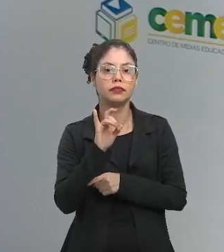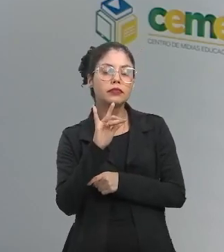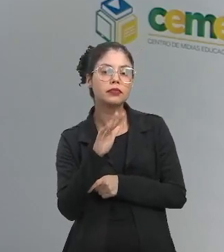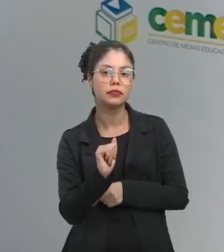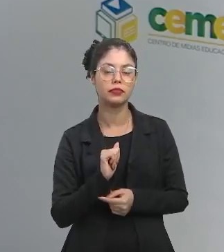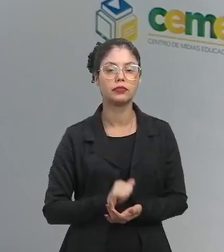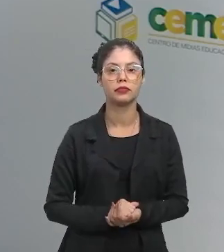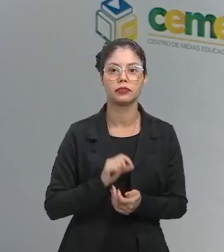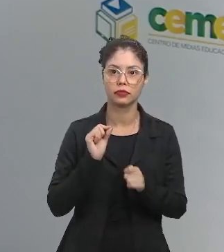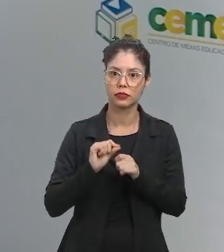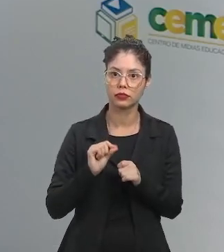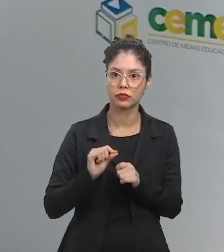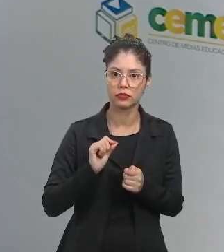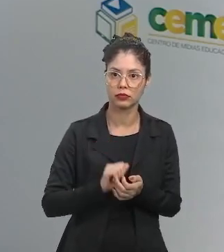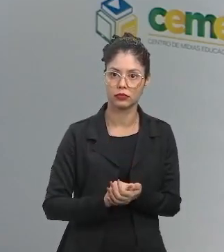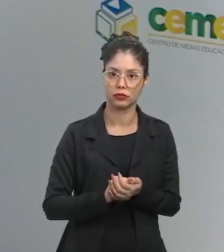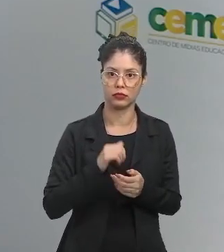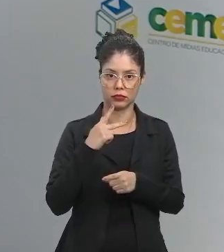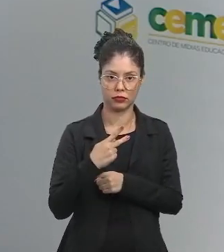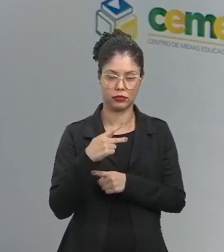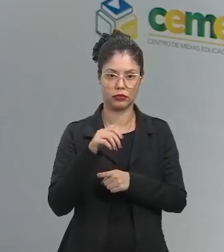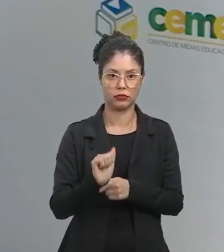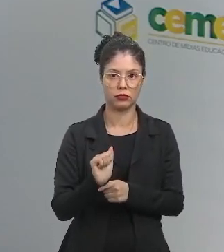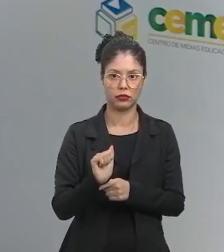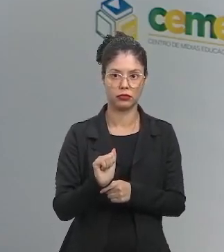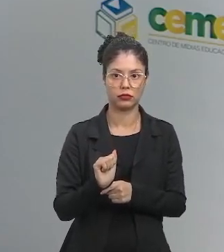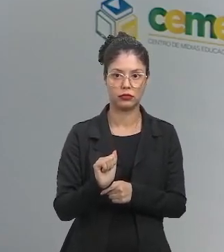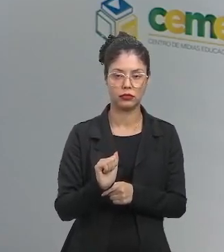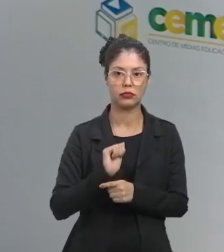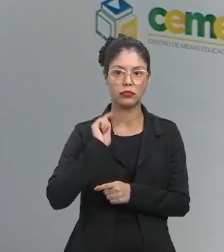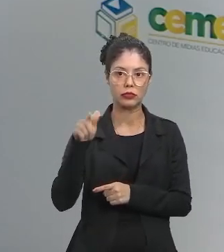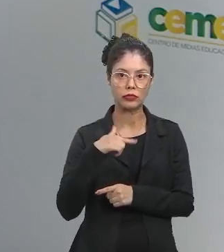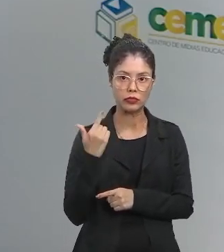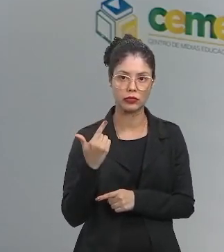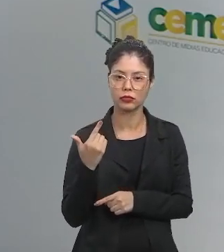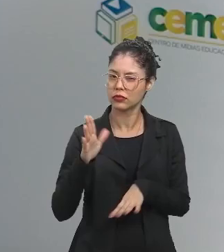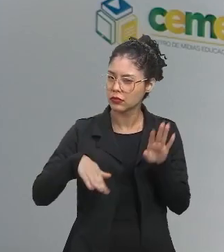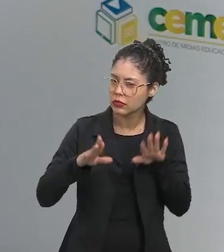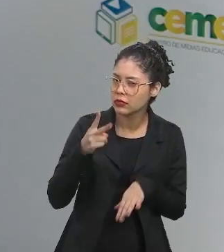formado, sítio P, sítio A, e um outro sítio